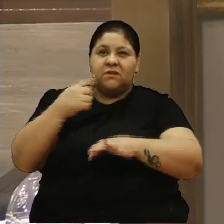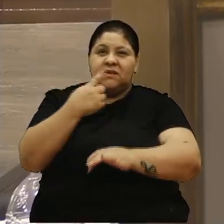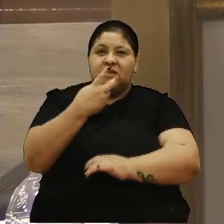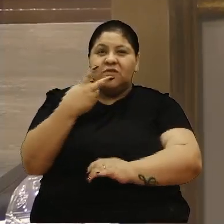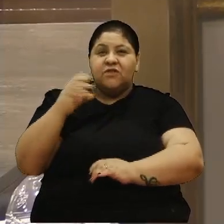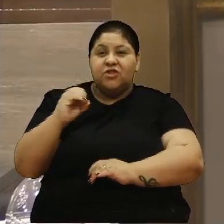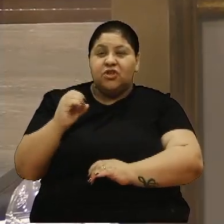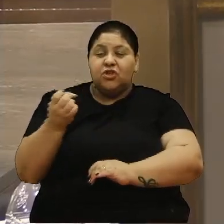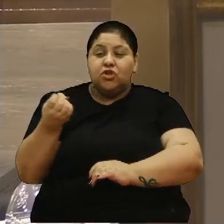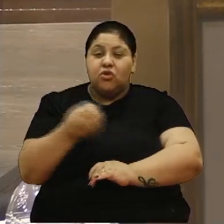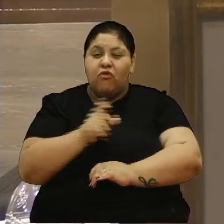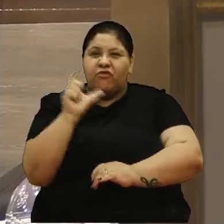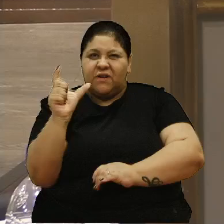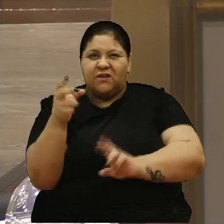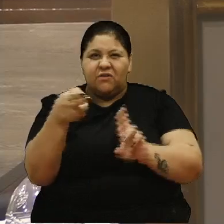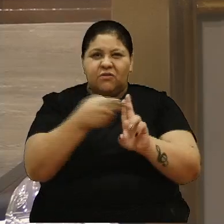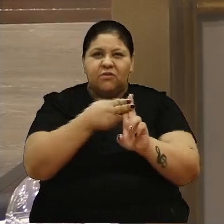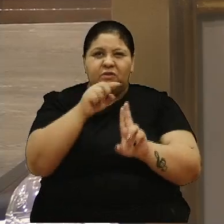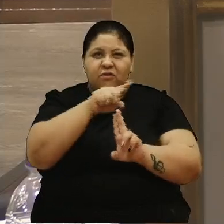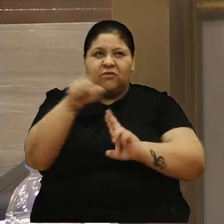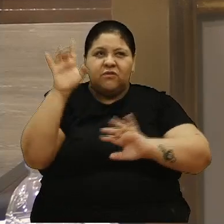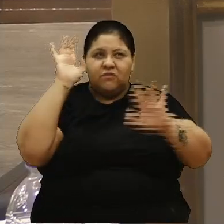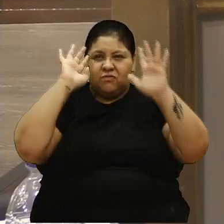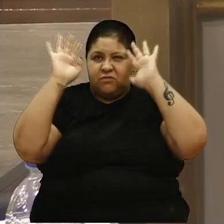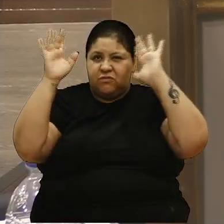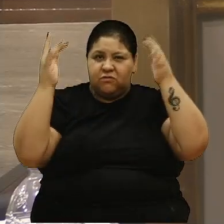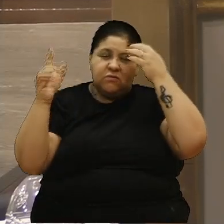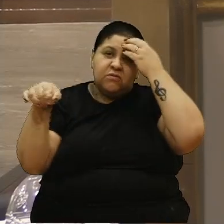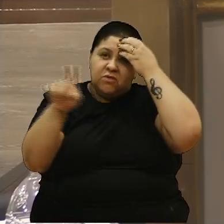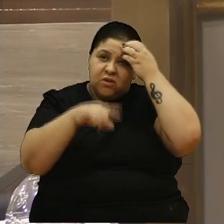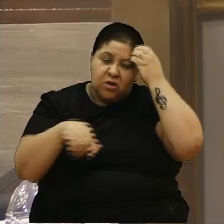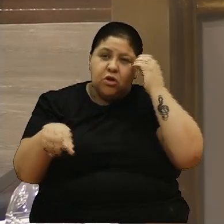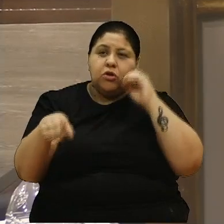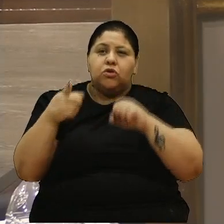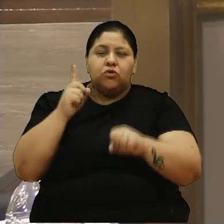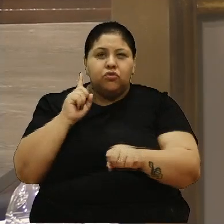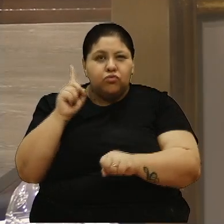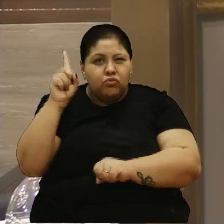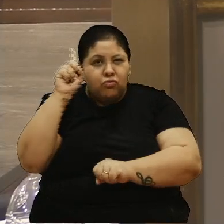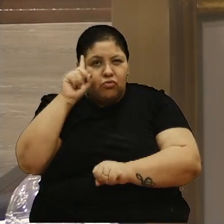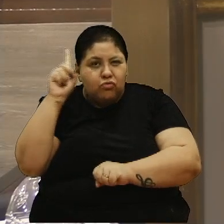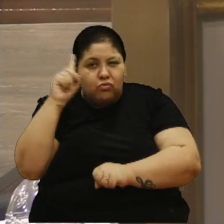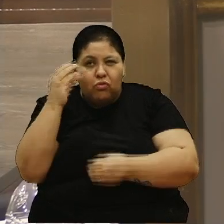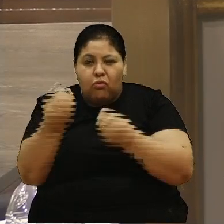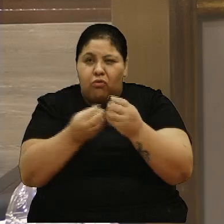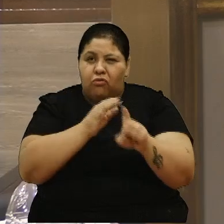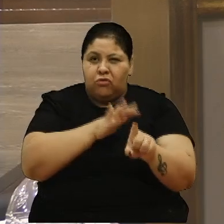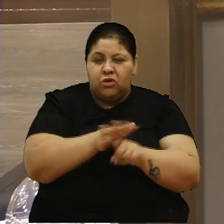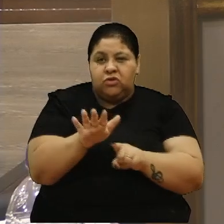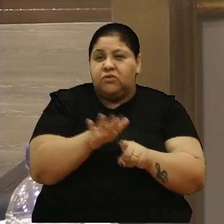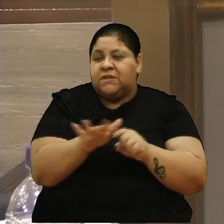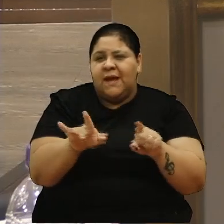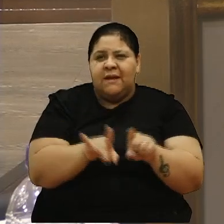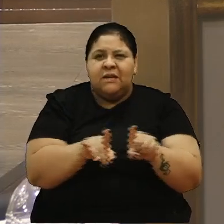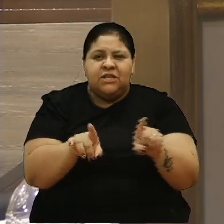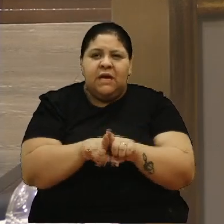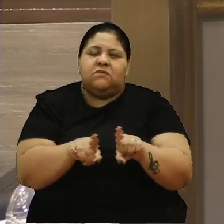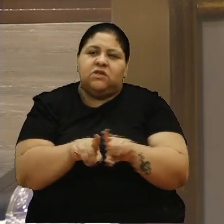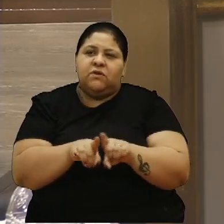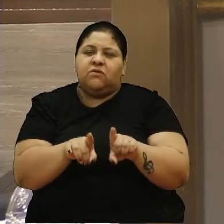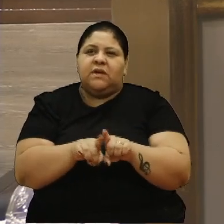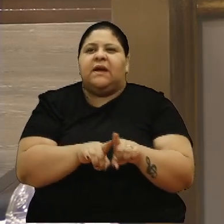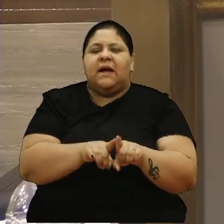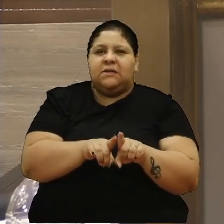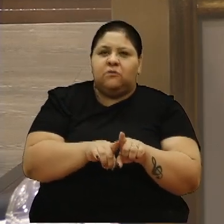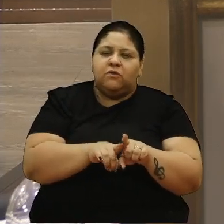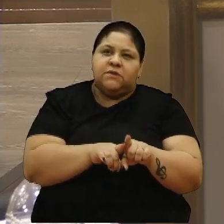do SUS. Vocês imaginem essa quantidade entrando todos os dias, como fica a demanda e o atendimento. Então a gente tem que ver por todos